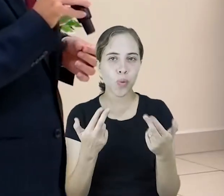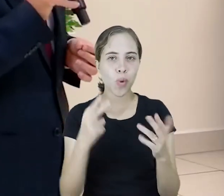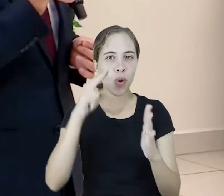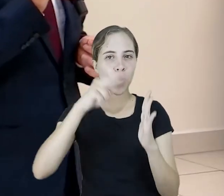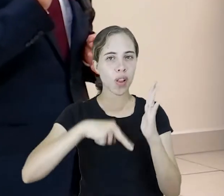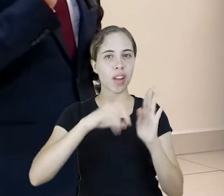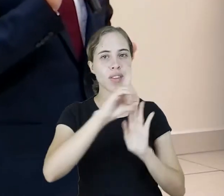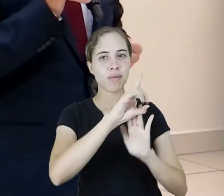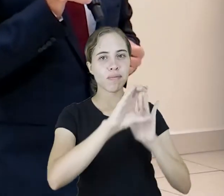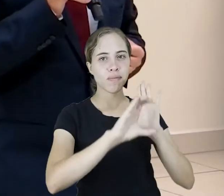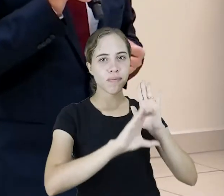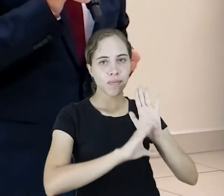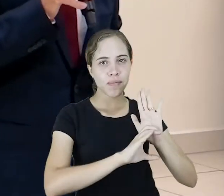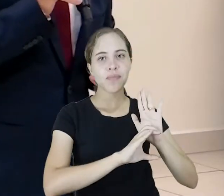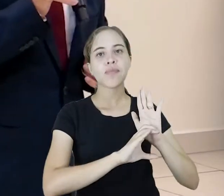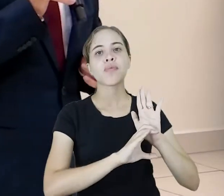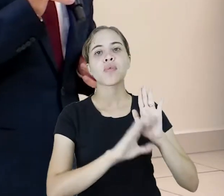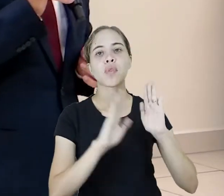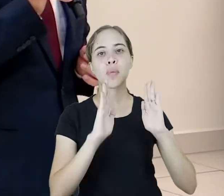Doutrina e Convênios, na seção